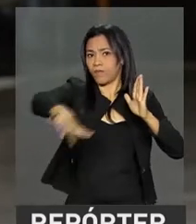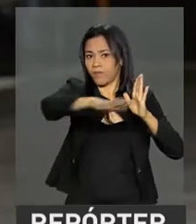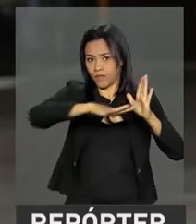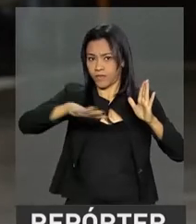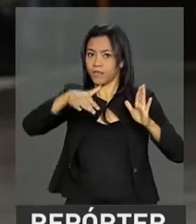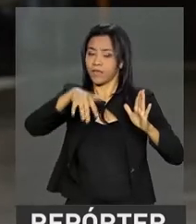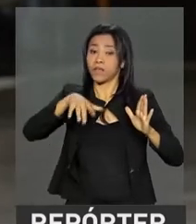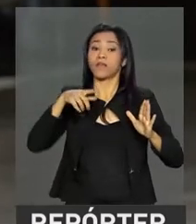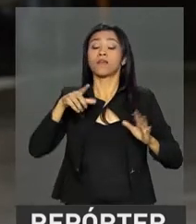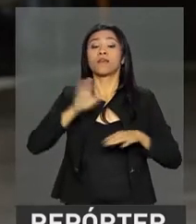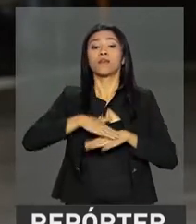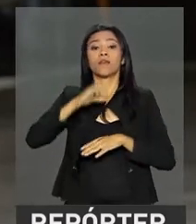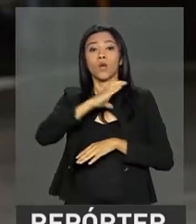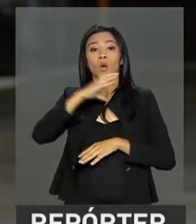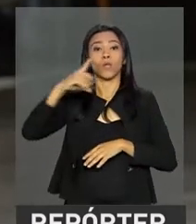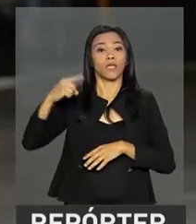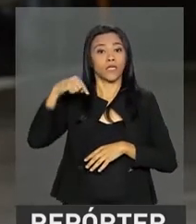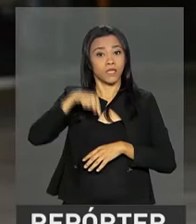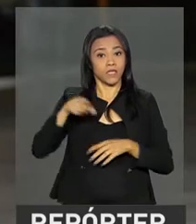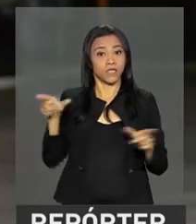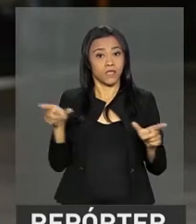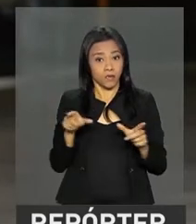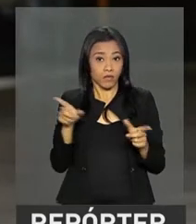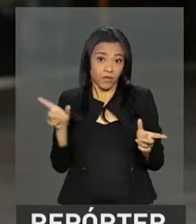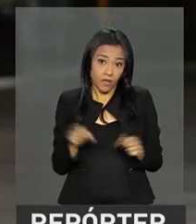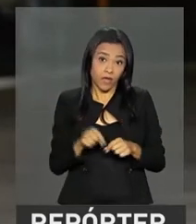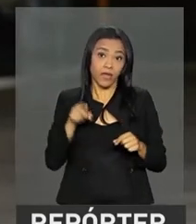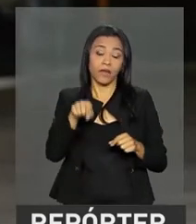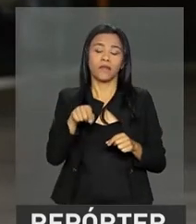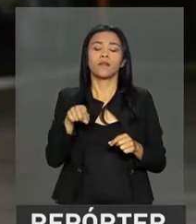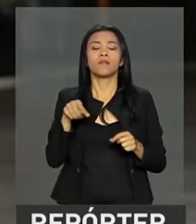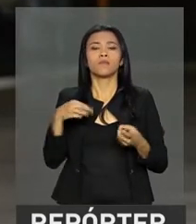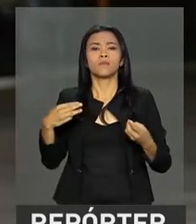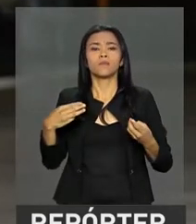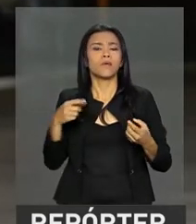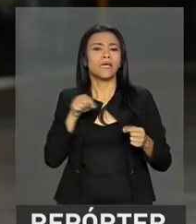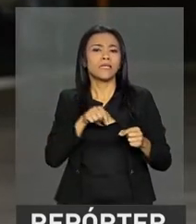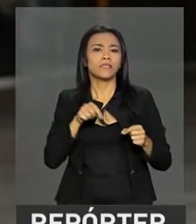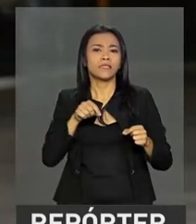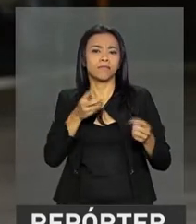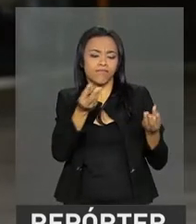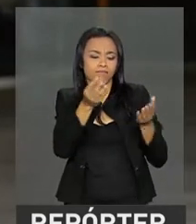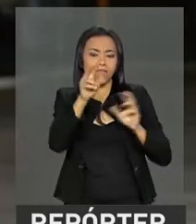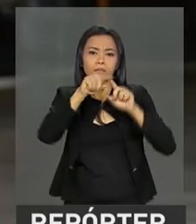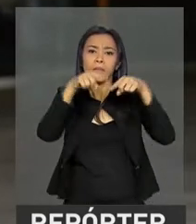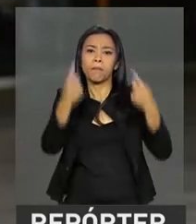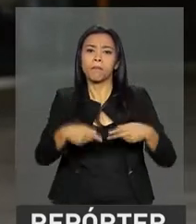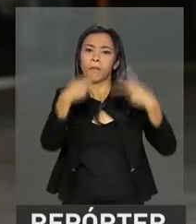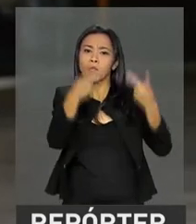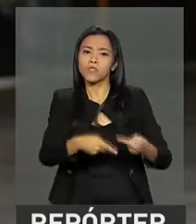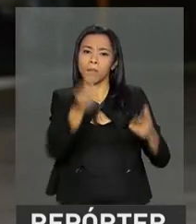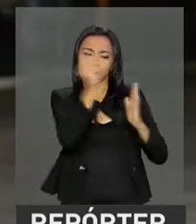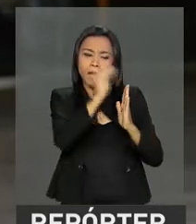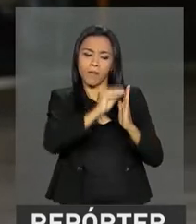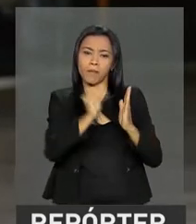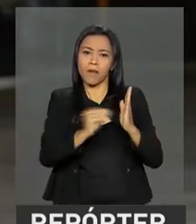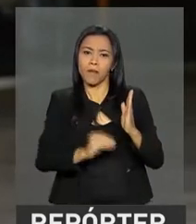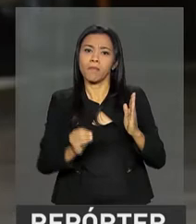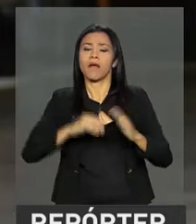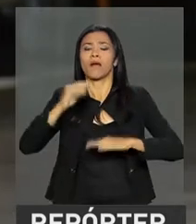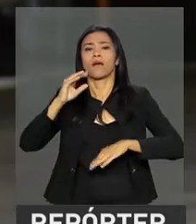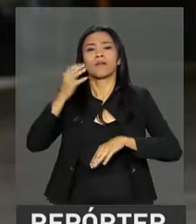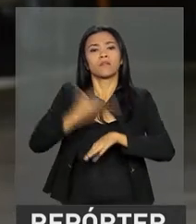coordenação do ministério do desenvolvimento social e agrário o prometido reúne ações de qualificação profissional incentivo